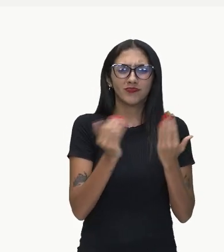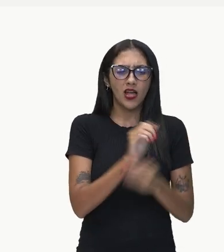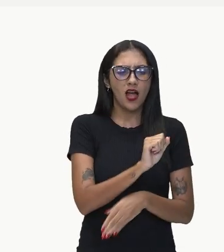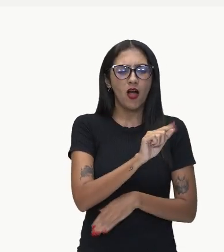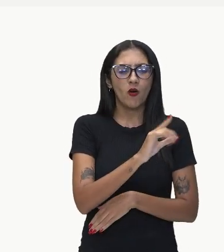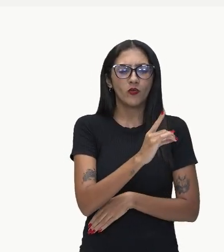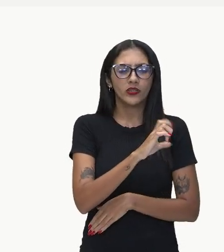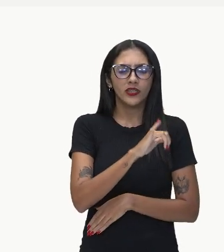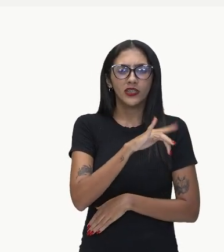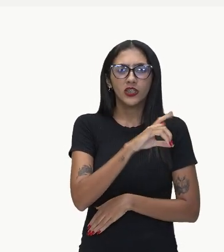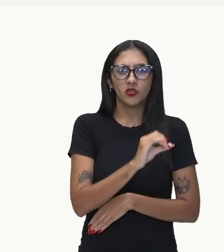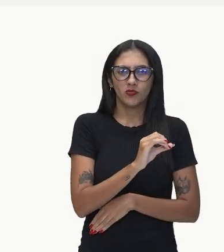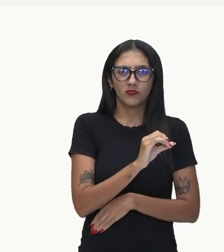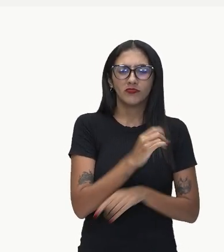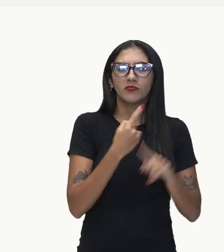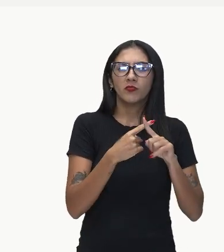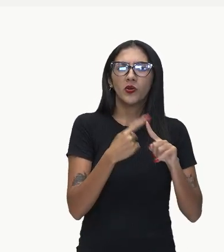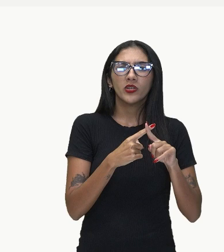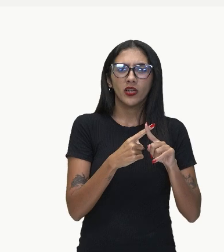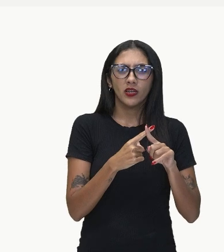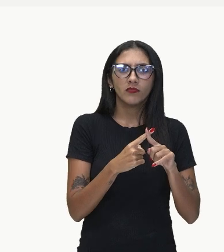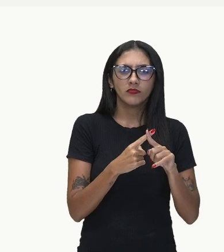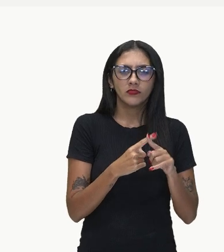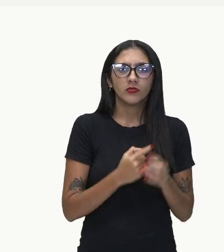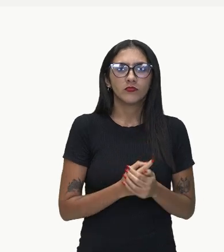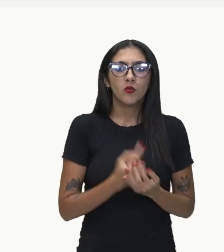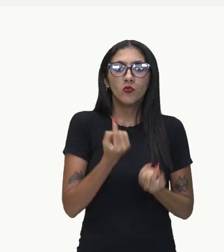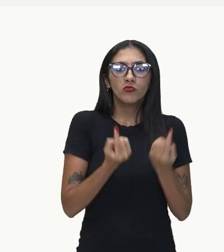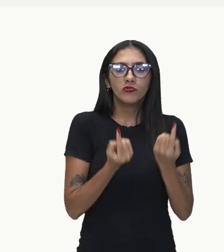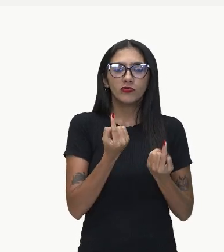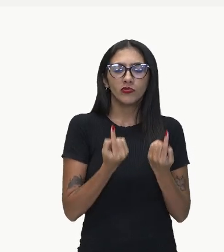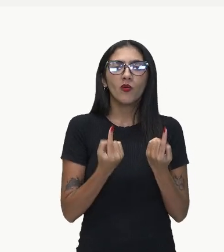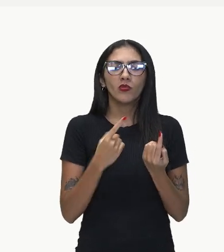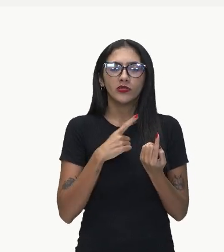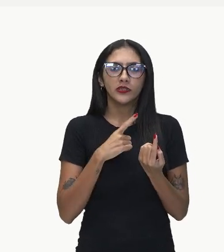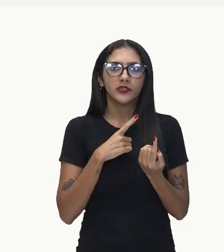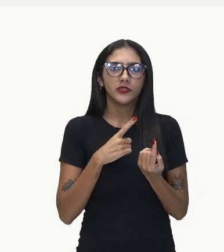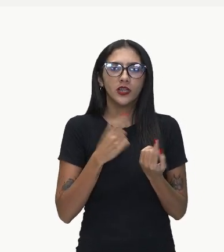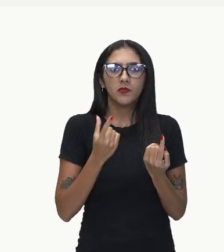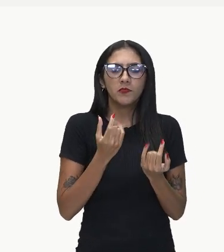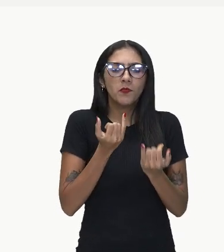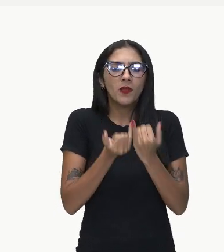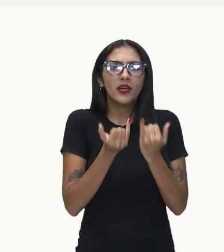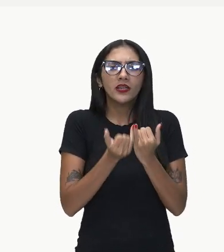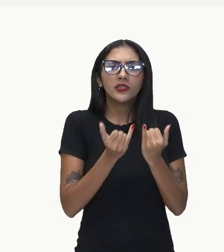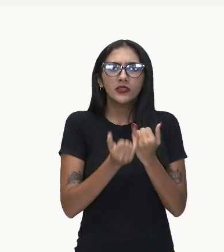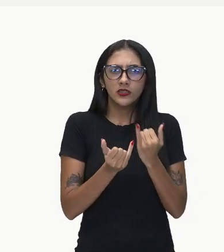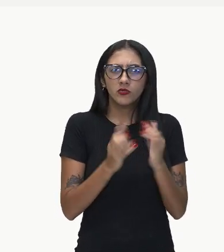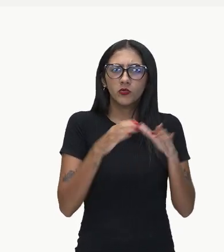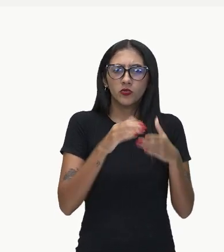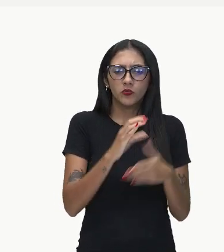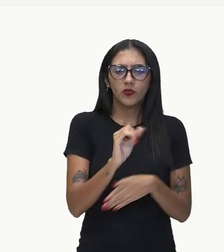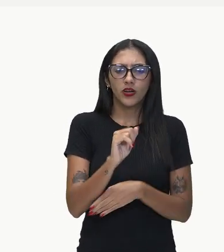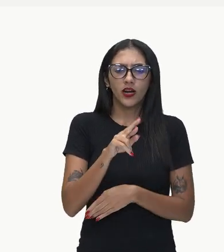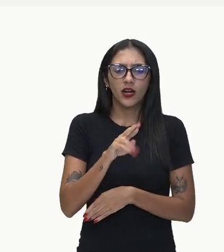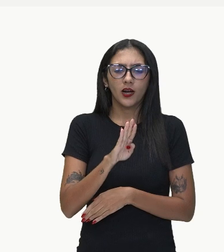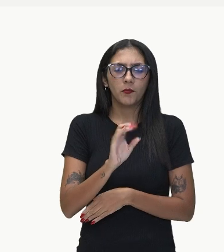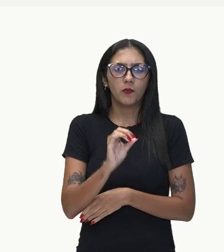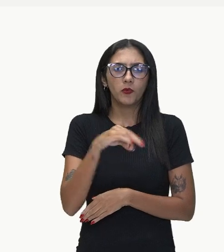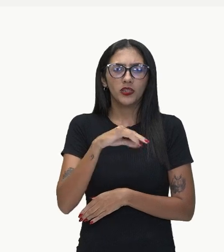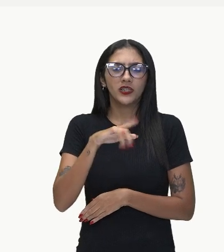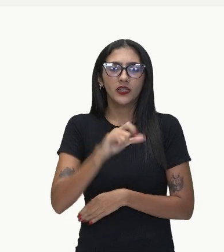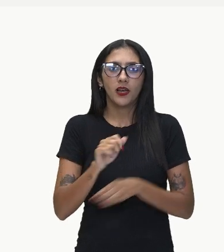ambos têm esse grupo, né, carbonila, só que o aldeído